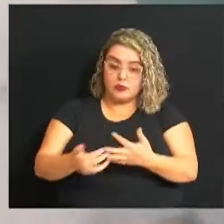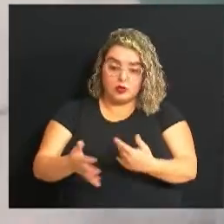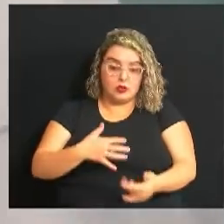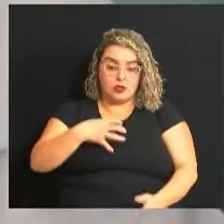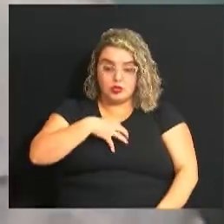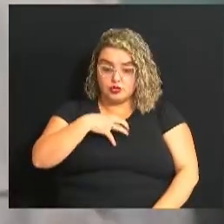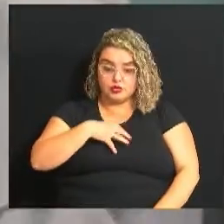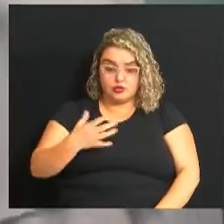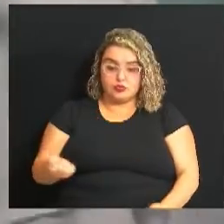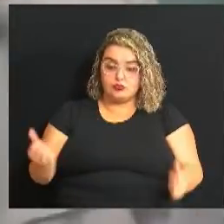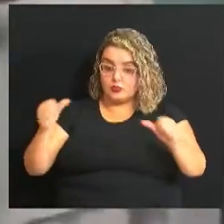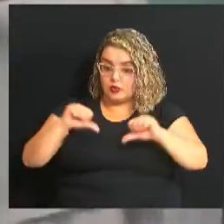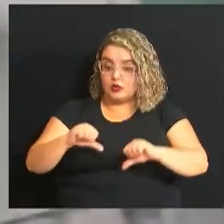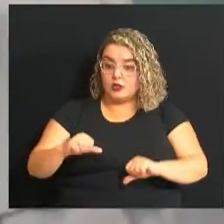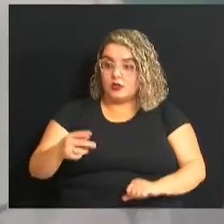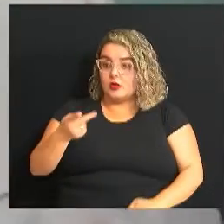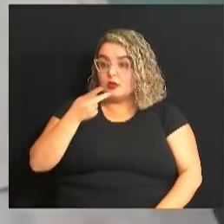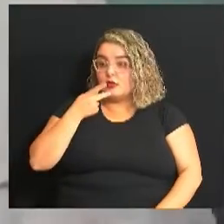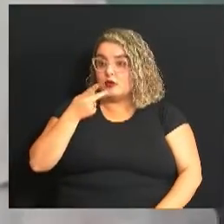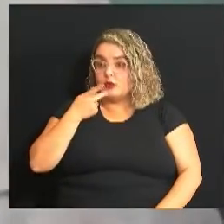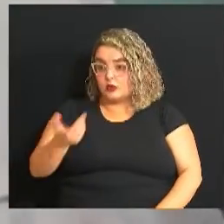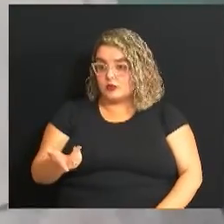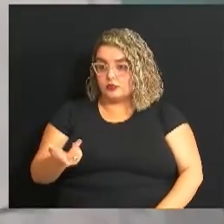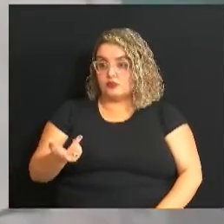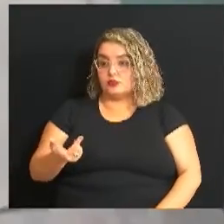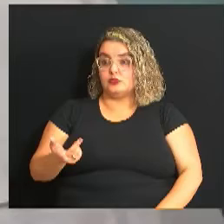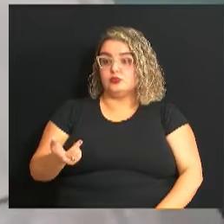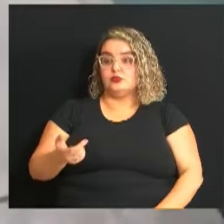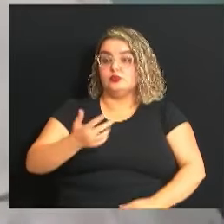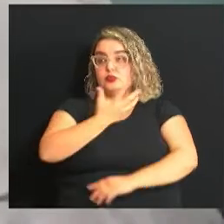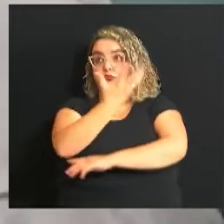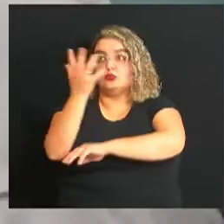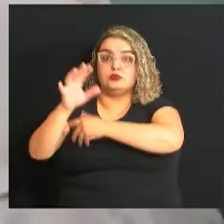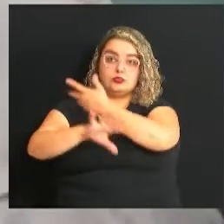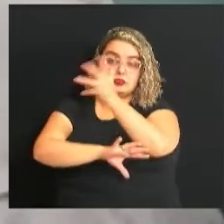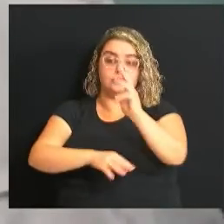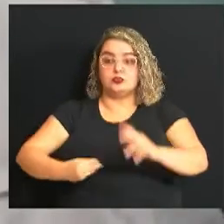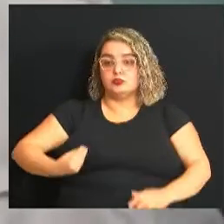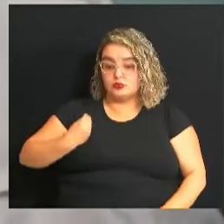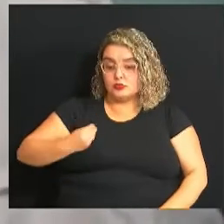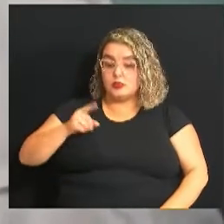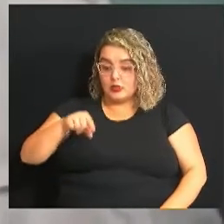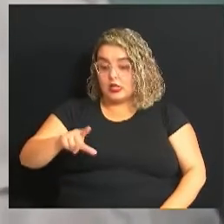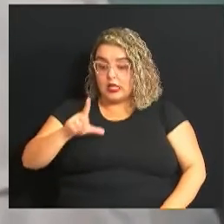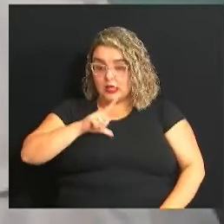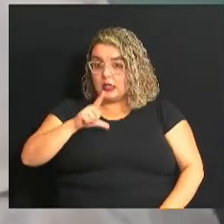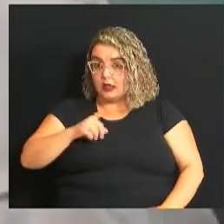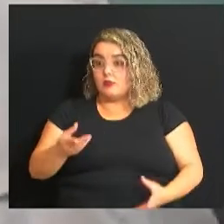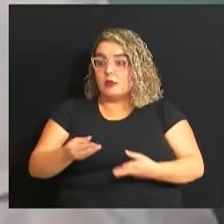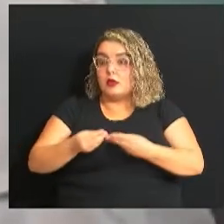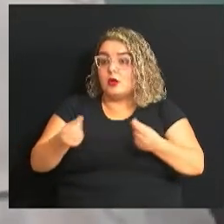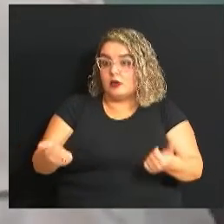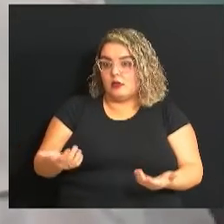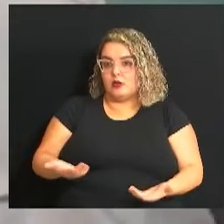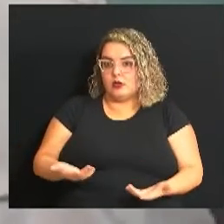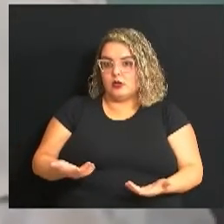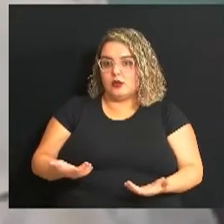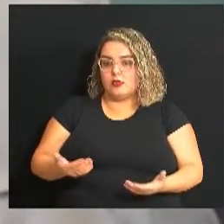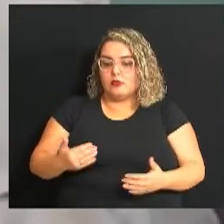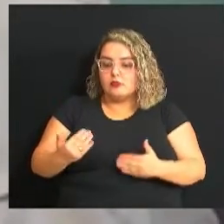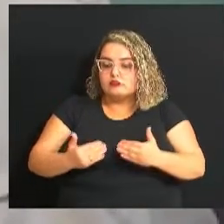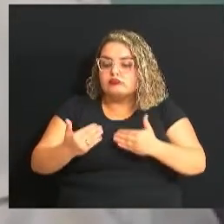fala muito em floresta urbana viva, que é justamente isso, ela se manter presente, mas se manter com qualidade, se manter